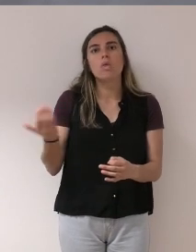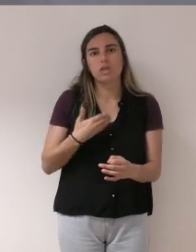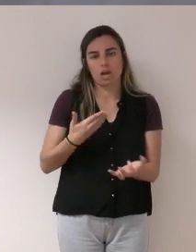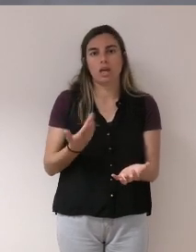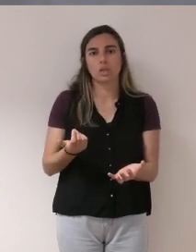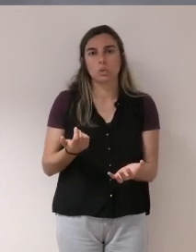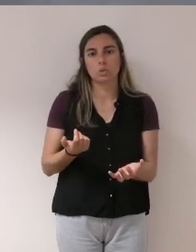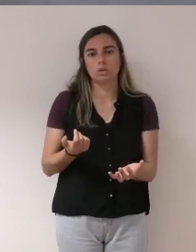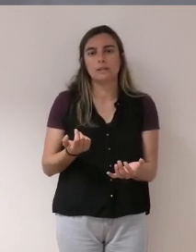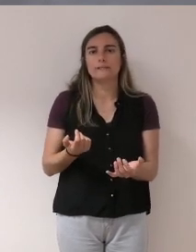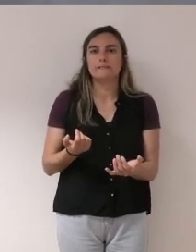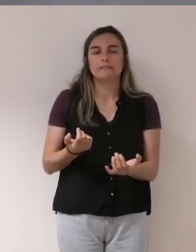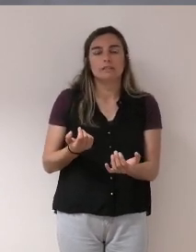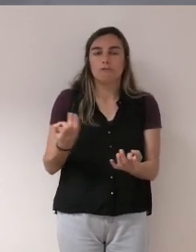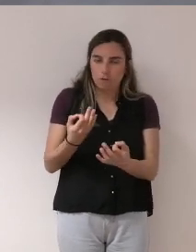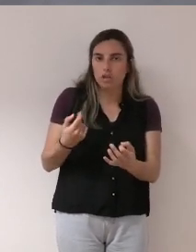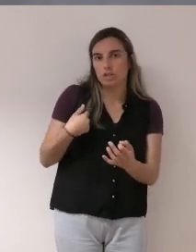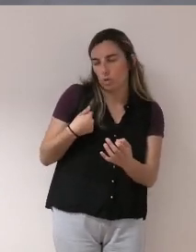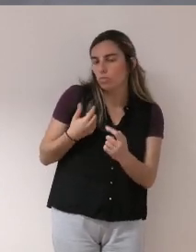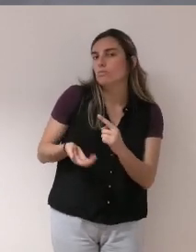direito de exceção,